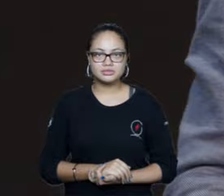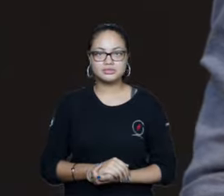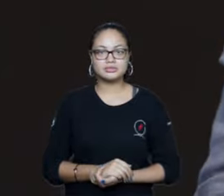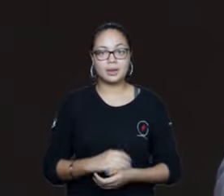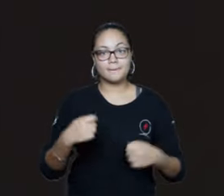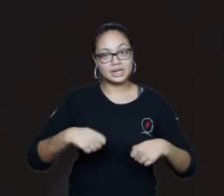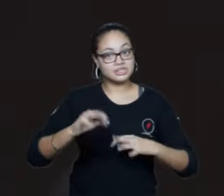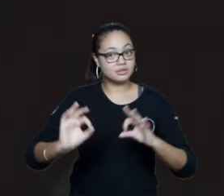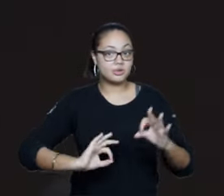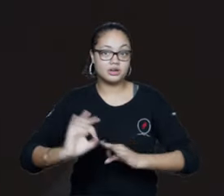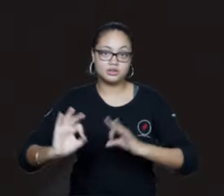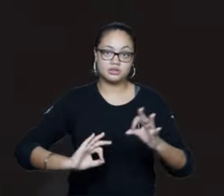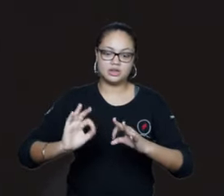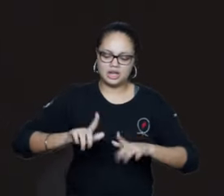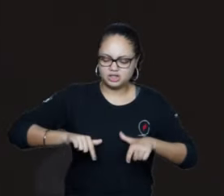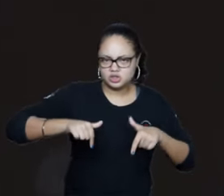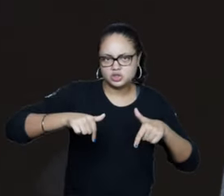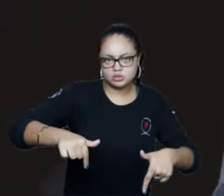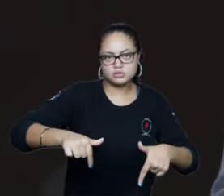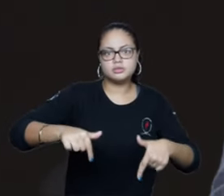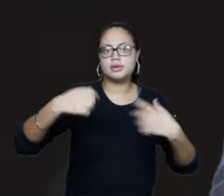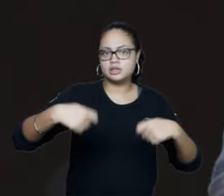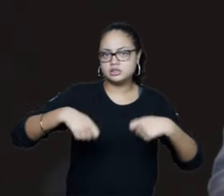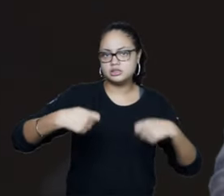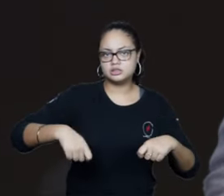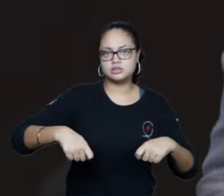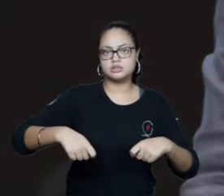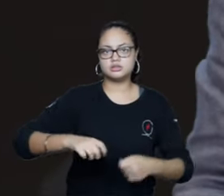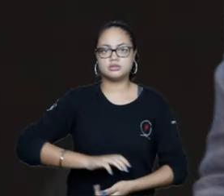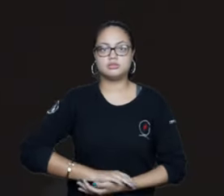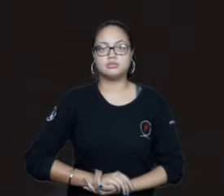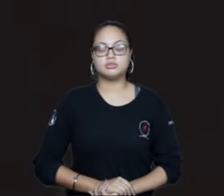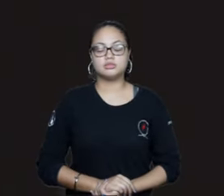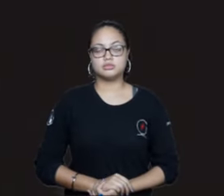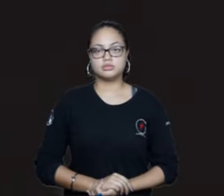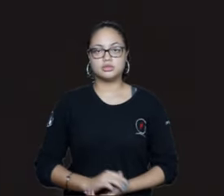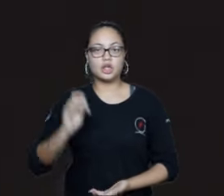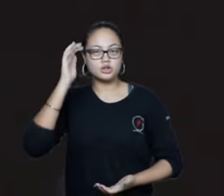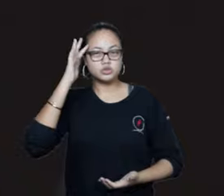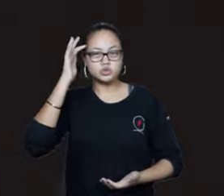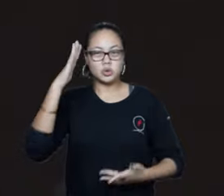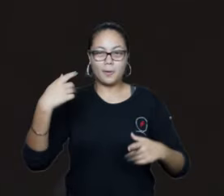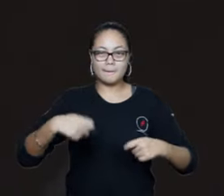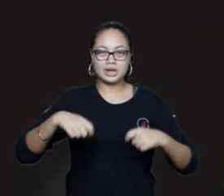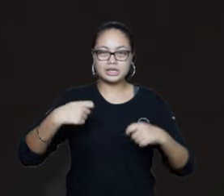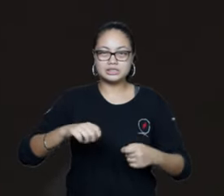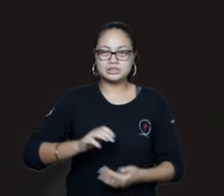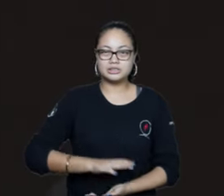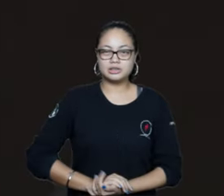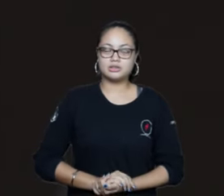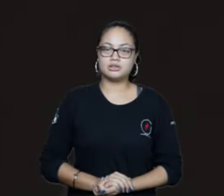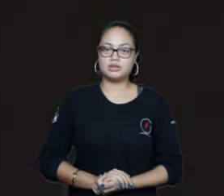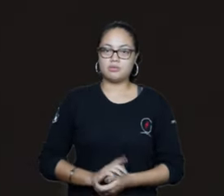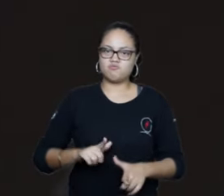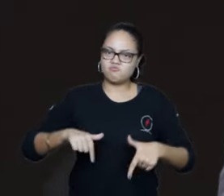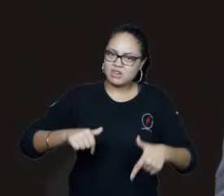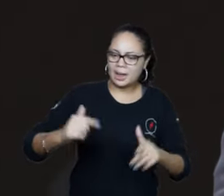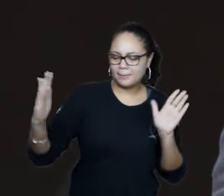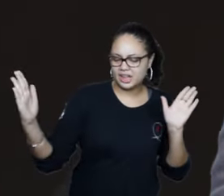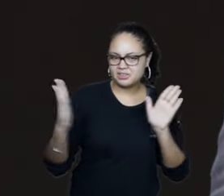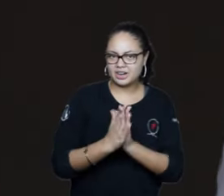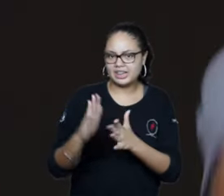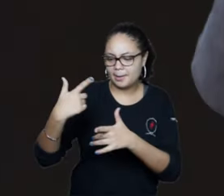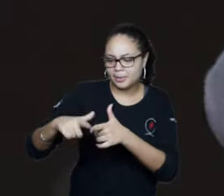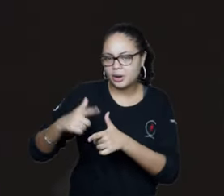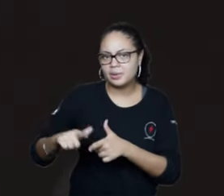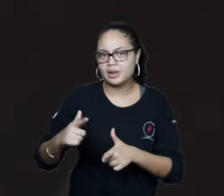tem que ter projeto sonho tem que ter atitude de ação sonho tem que ter predisposição para enfrentar adversidade